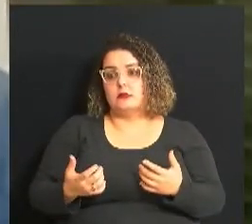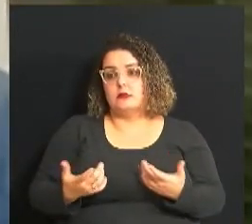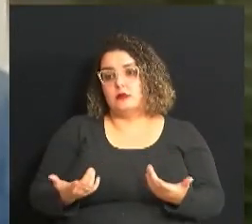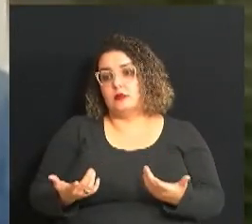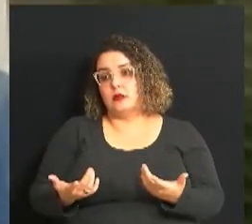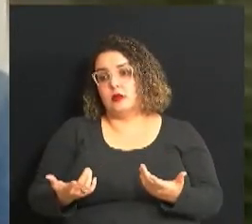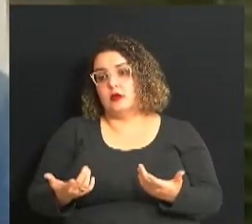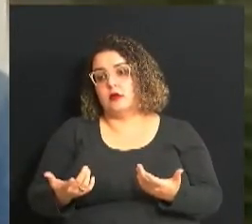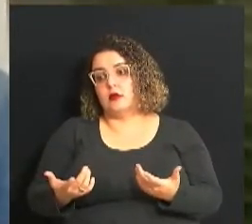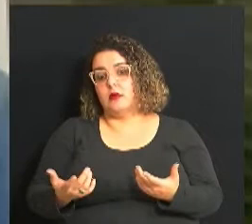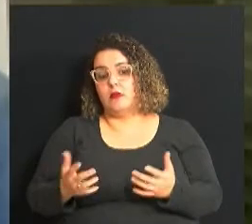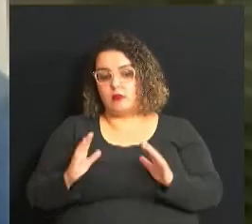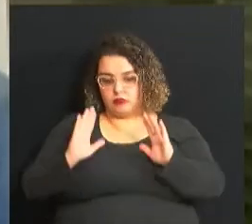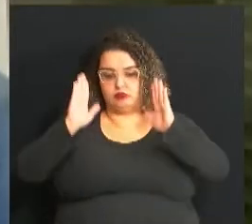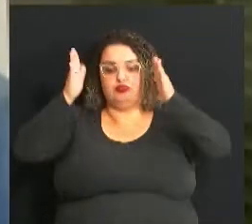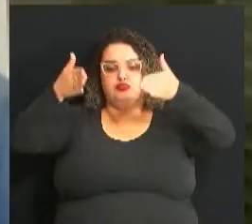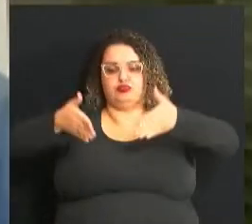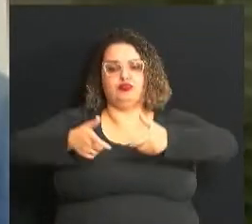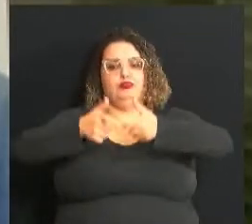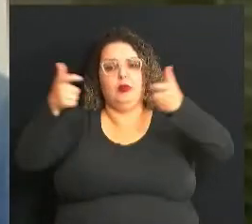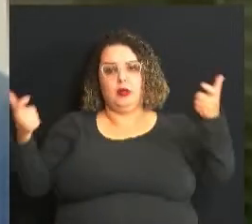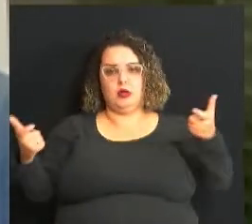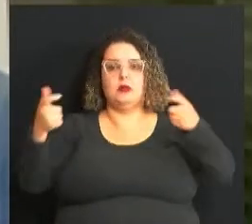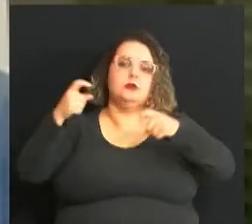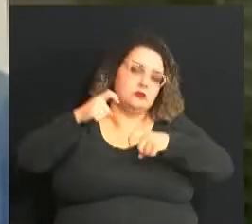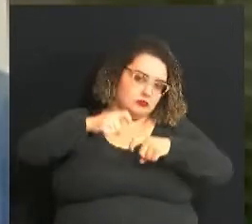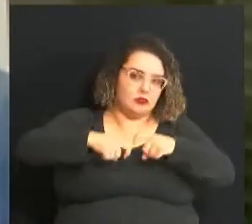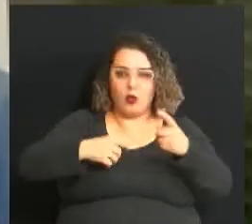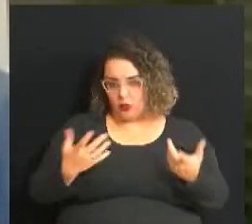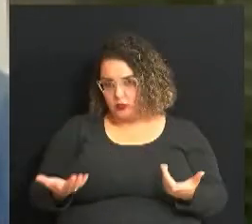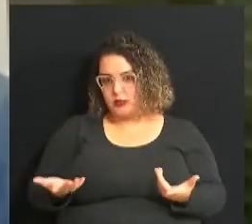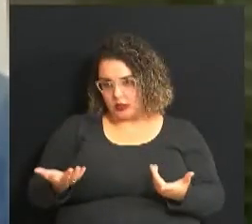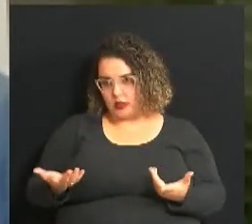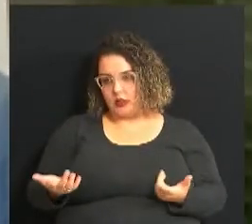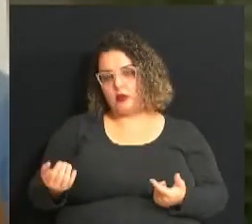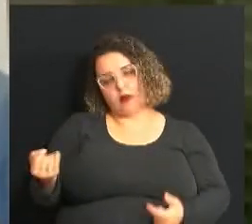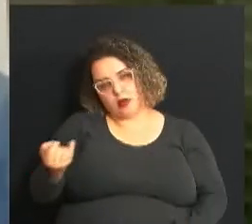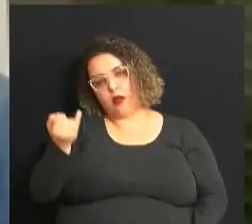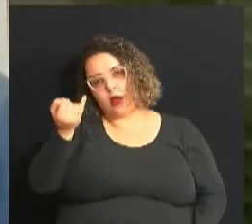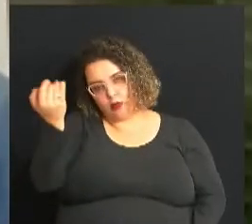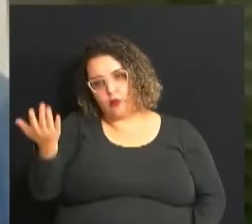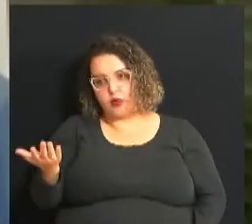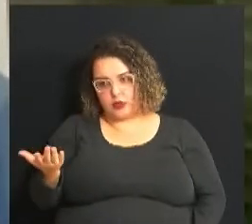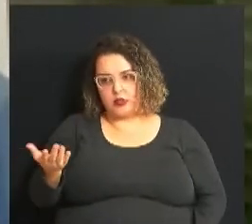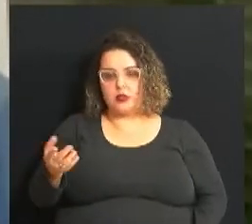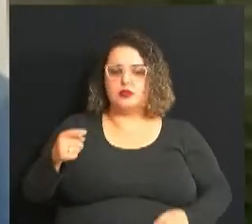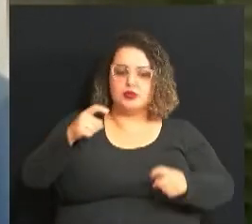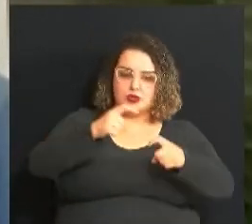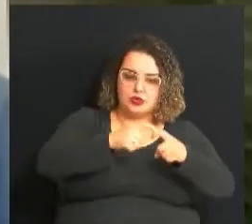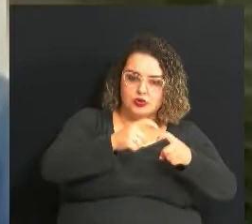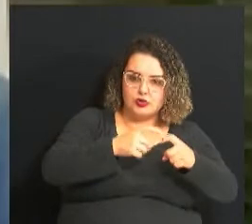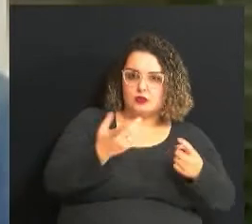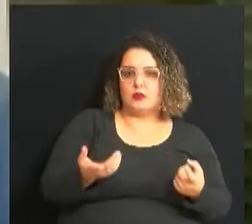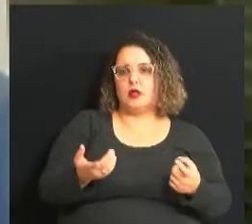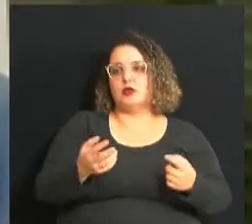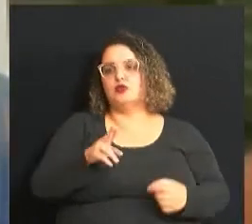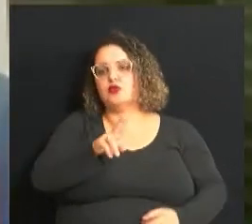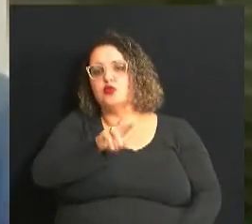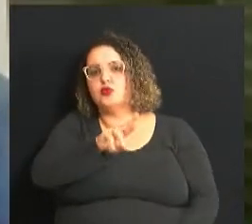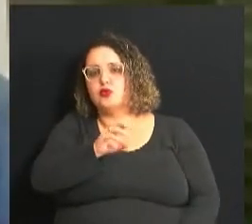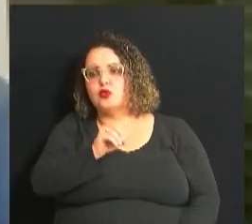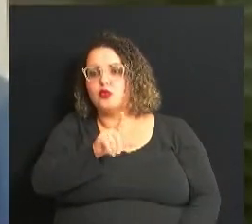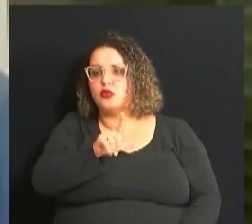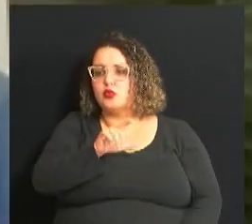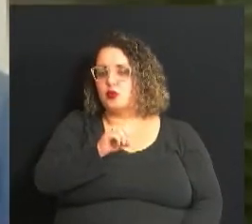desempenho sexual, talvez fosse melhor ele ir a um urologista e explicar o que está acontecendo, como é que está, se está